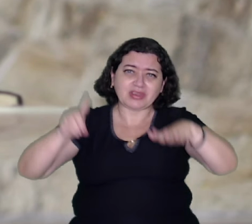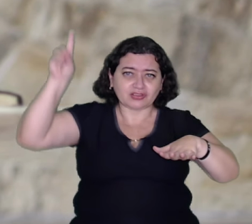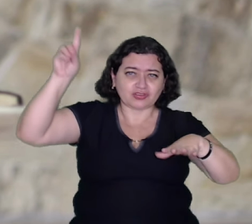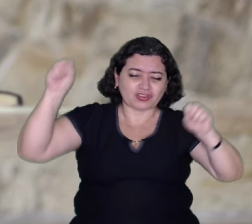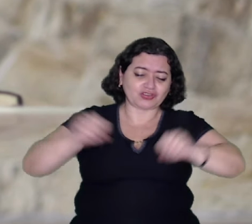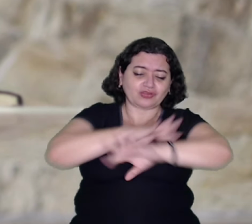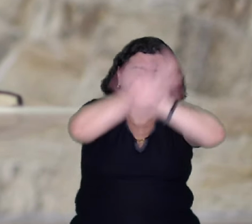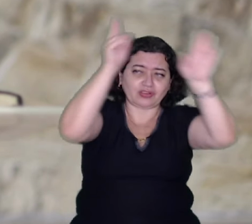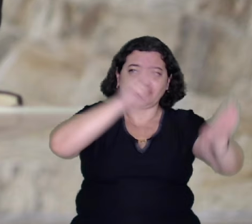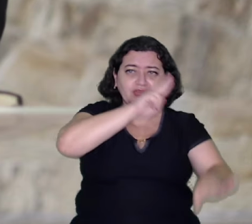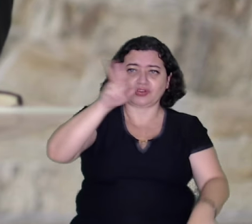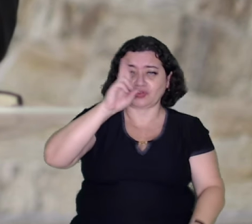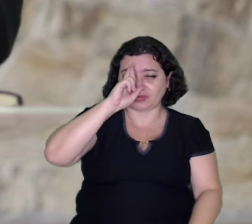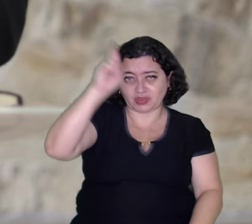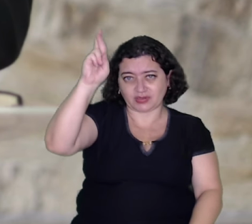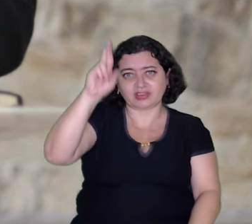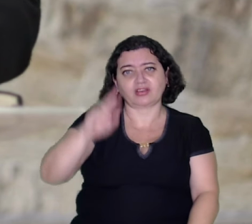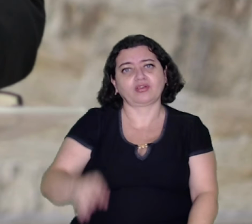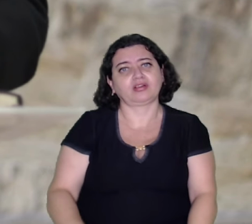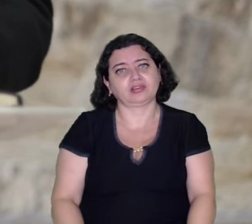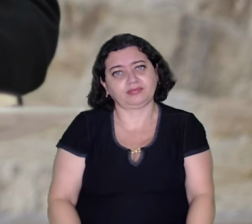Senhor.